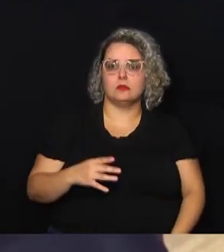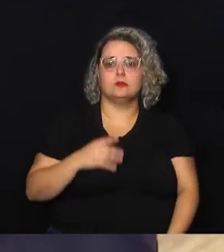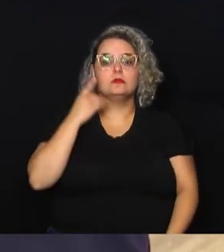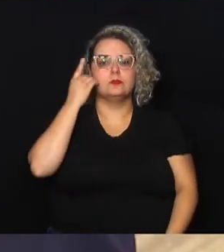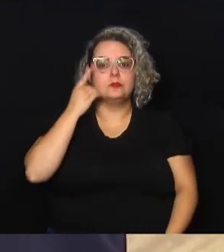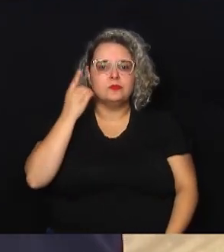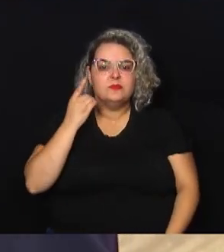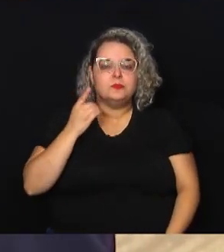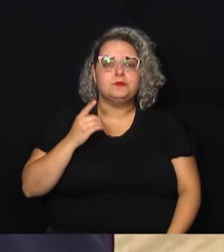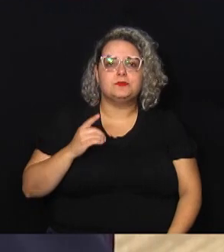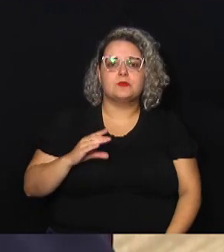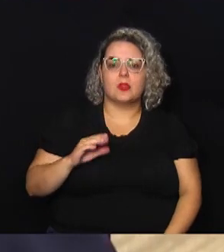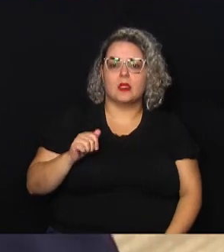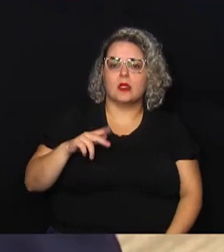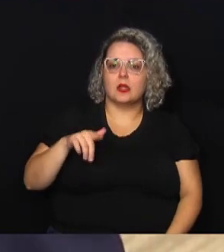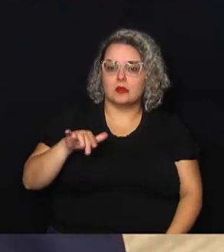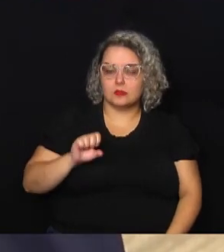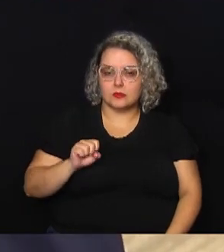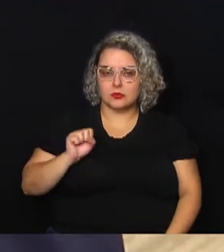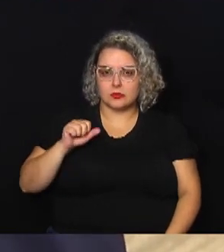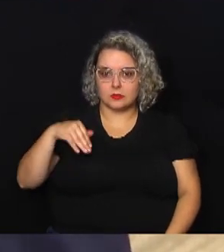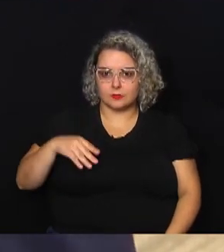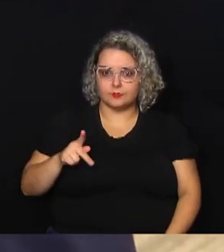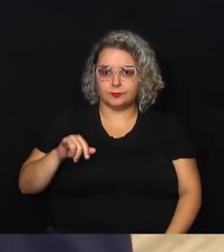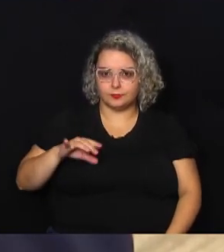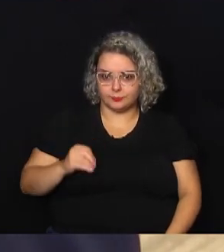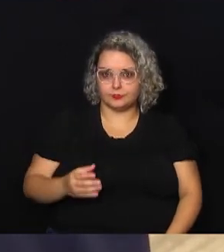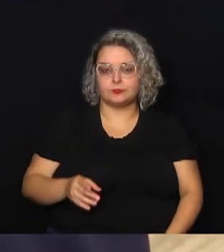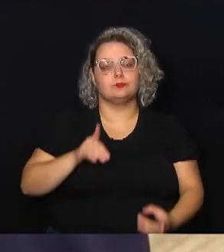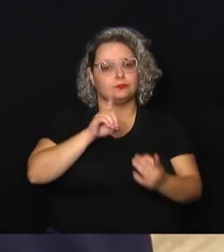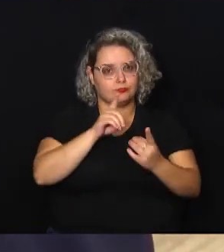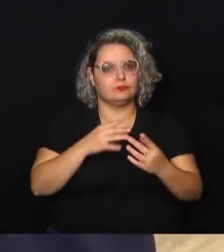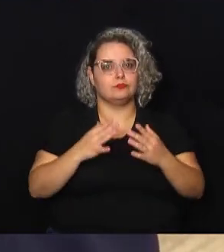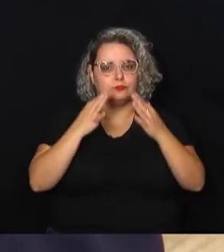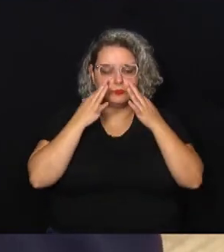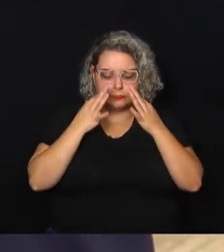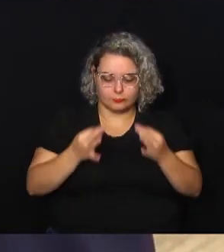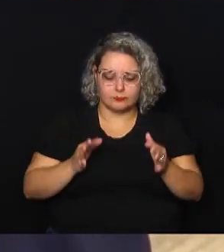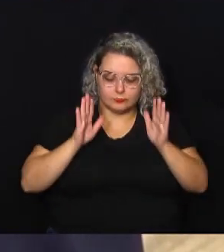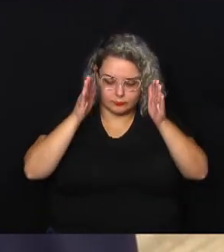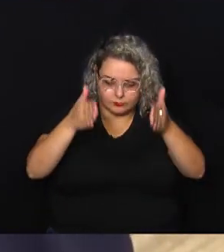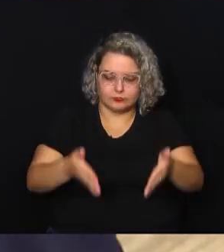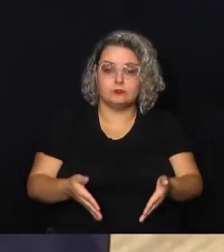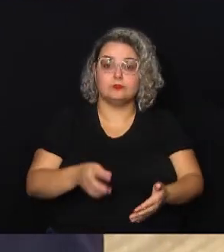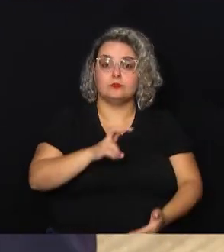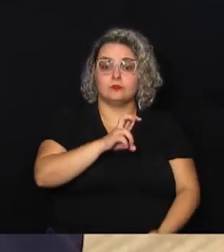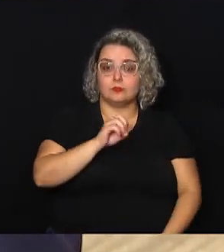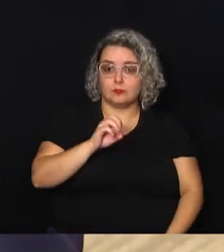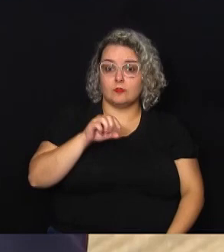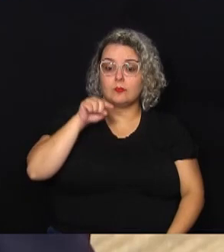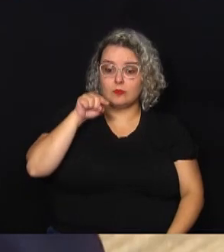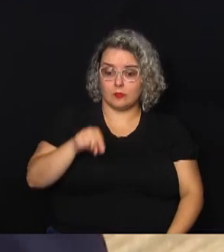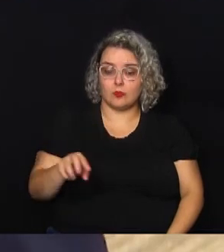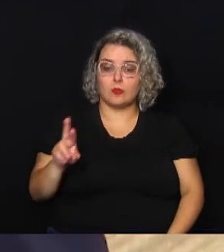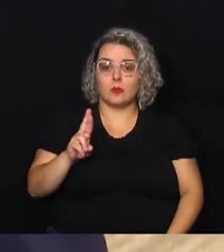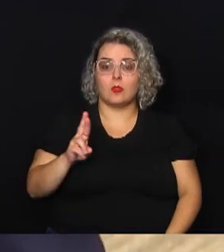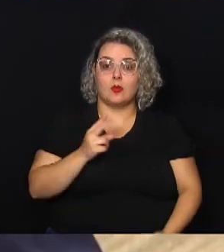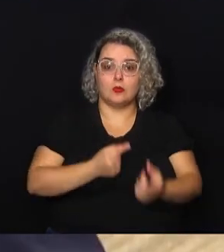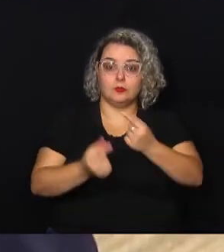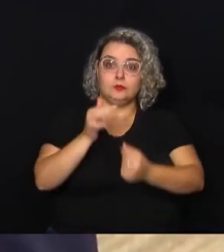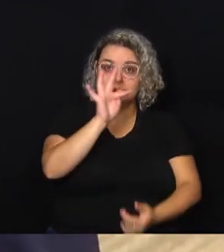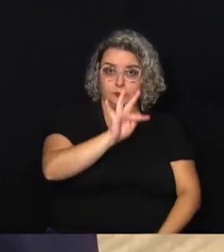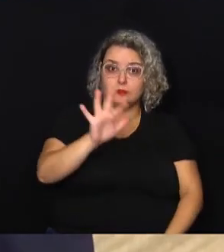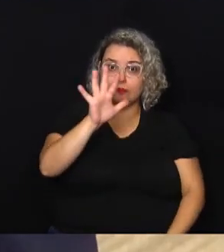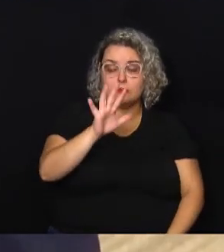Sampaio e intestinasse recursos pra cidade ele atendeu e se comprometeu Inclusive a encaminhar 500 mil reais do orçamento da União para